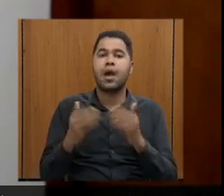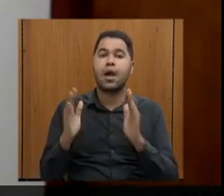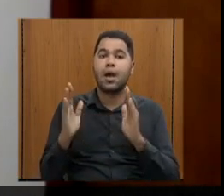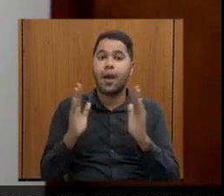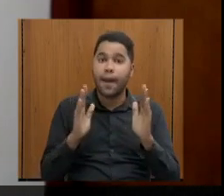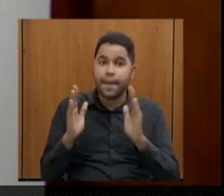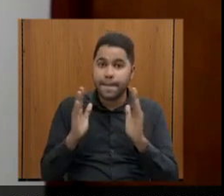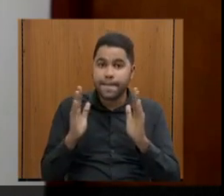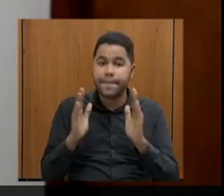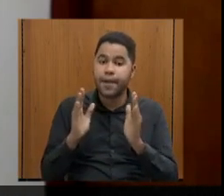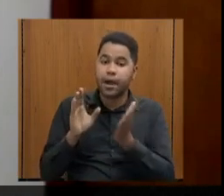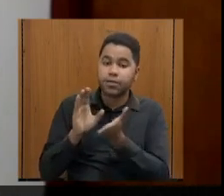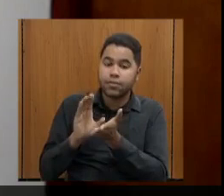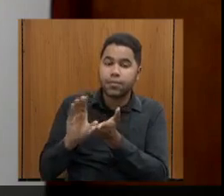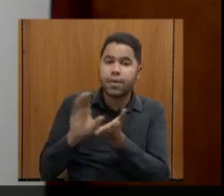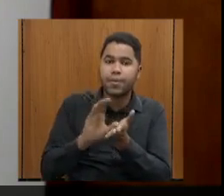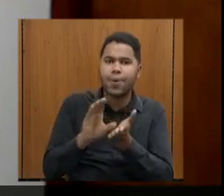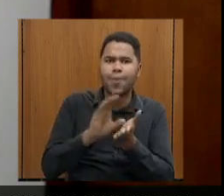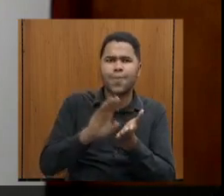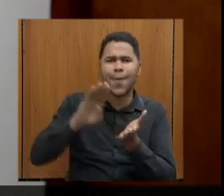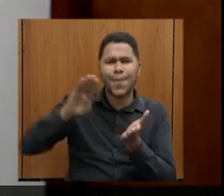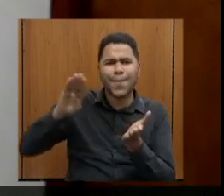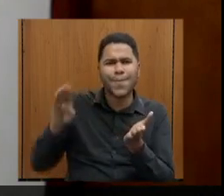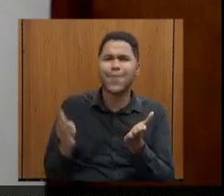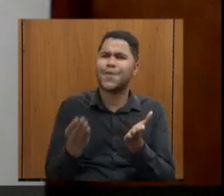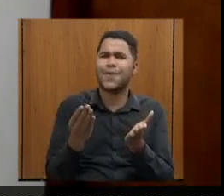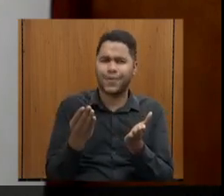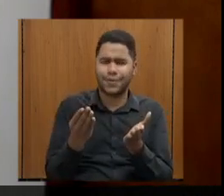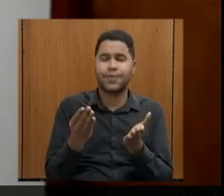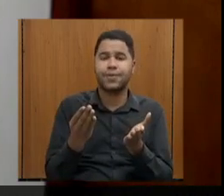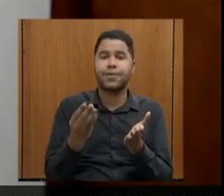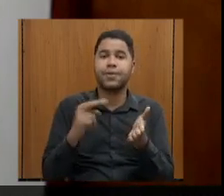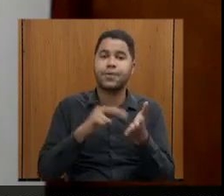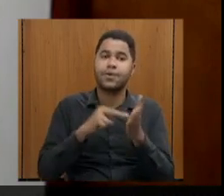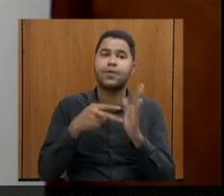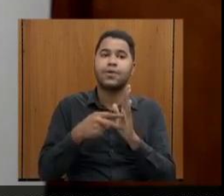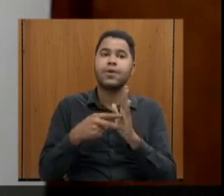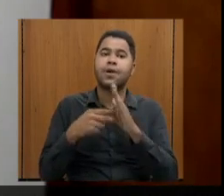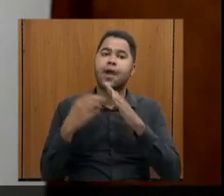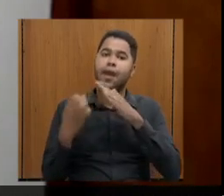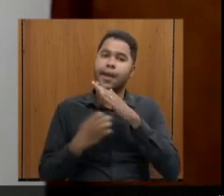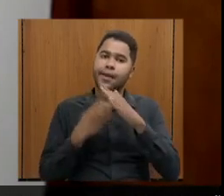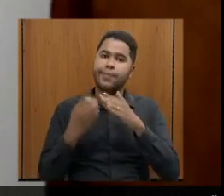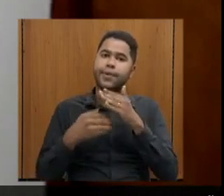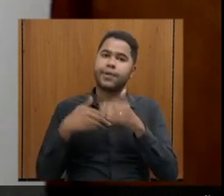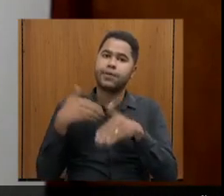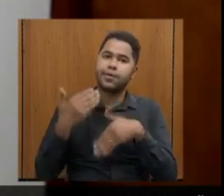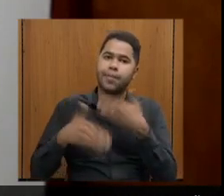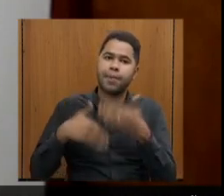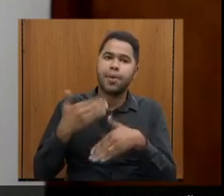prazo de investimento bilionário Ou seja a empresa voltando